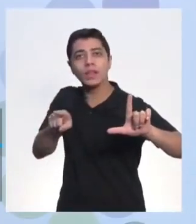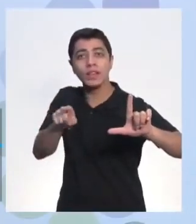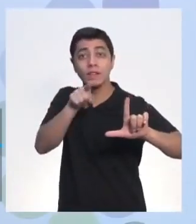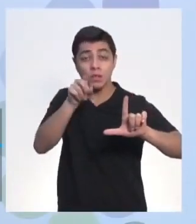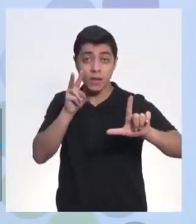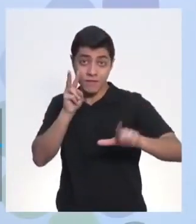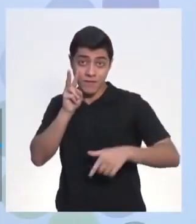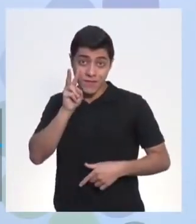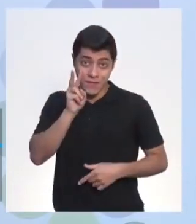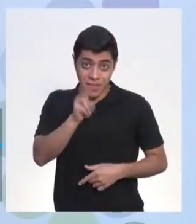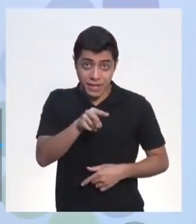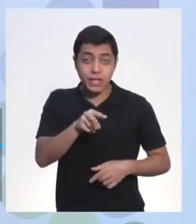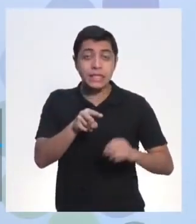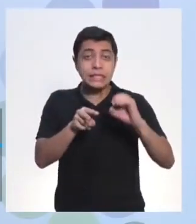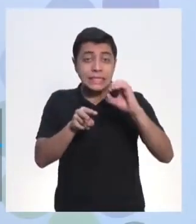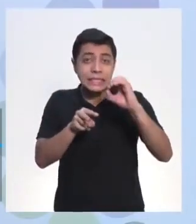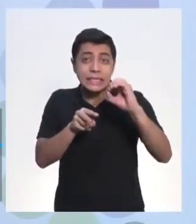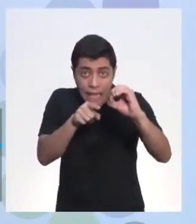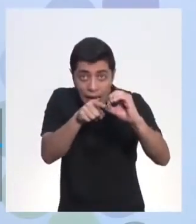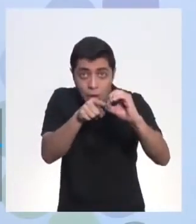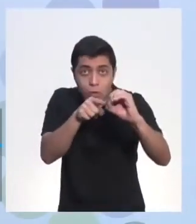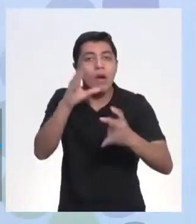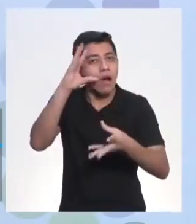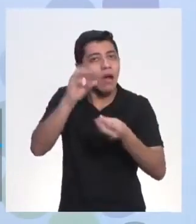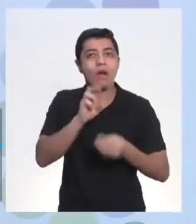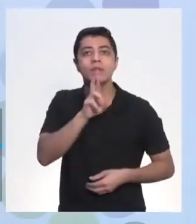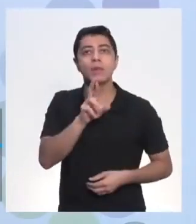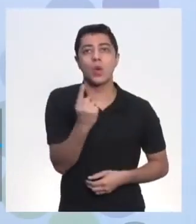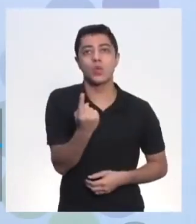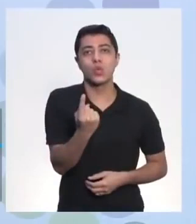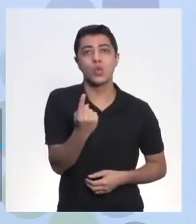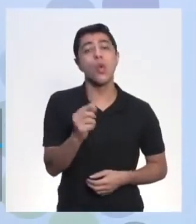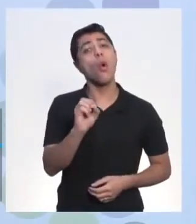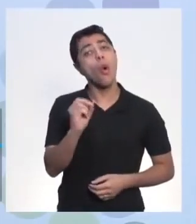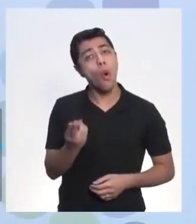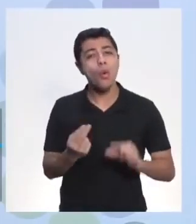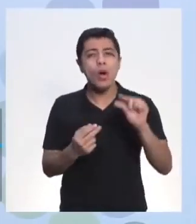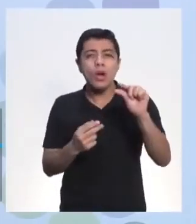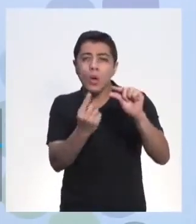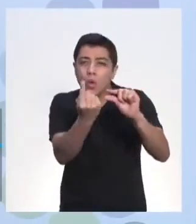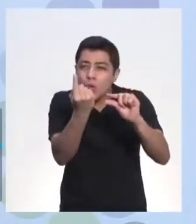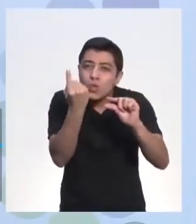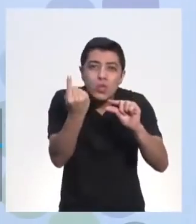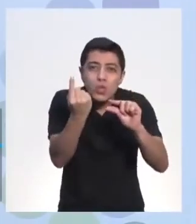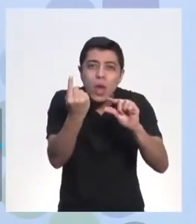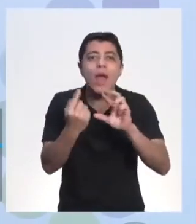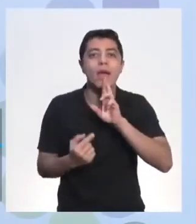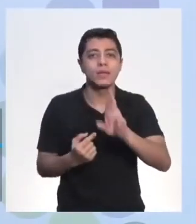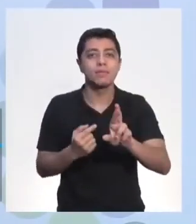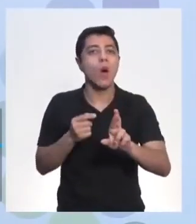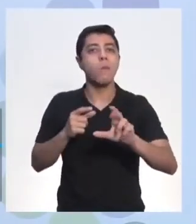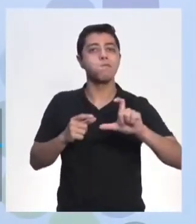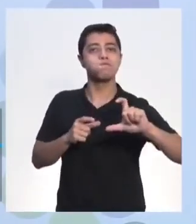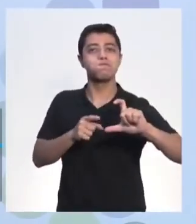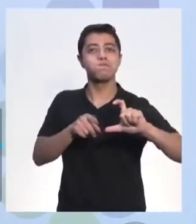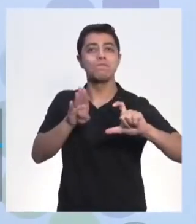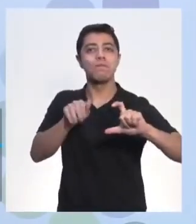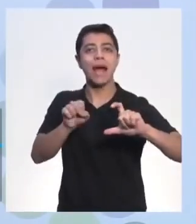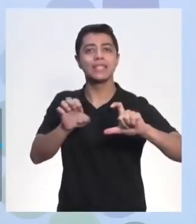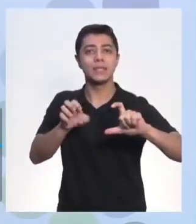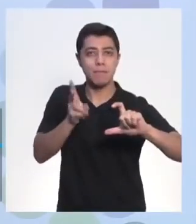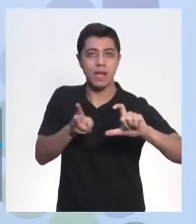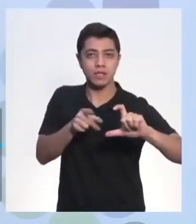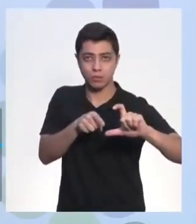1, o resultado é a própria base, ou seja, o próprio número. Tudo bem? Lembraram disso? Tá. E 3 elevado ao quadrado, professora, como que